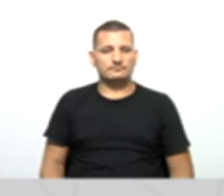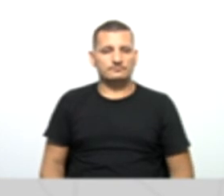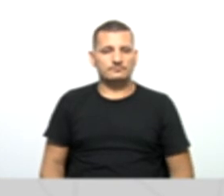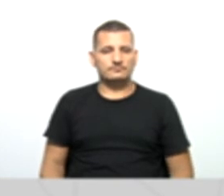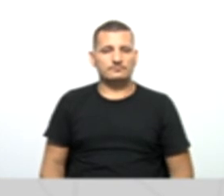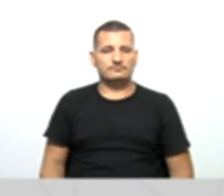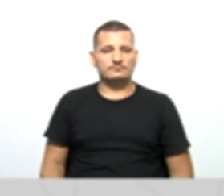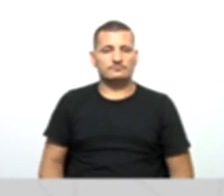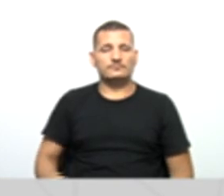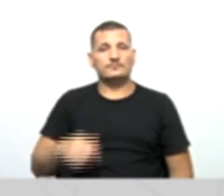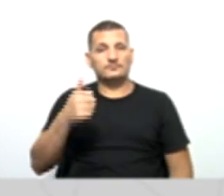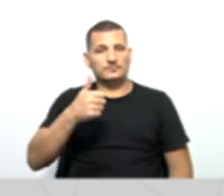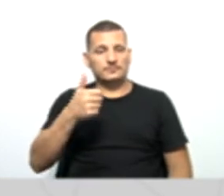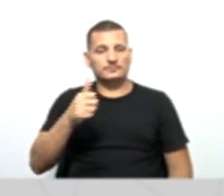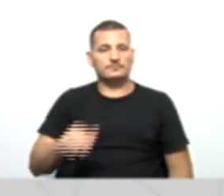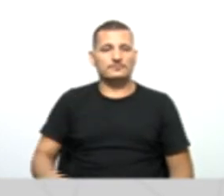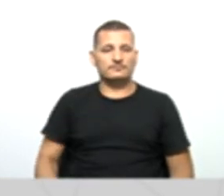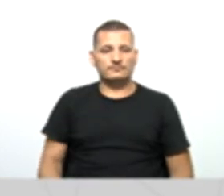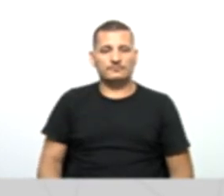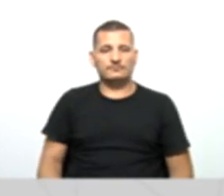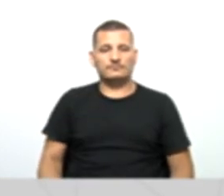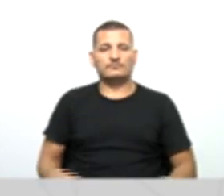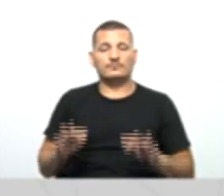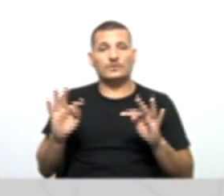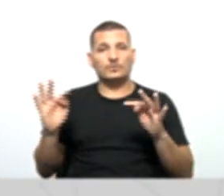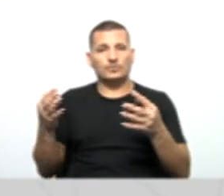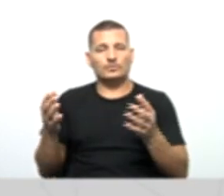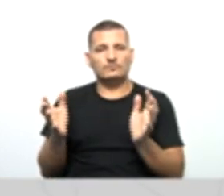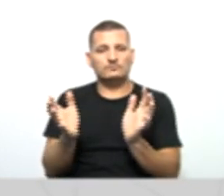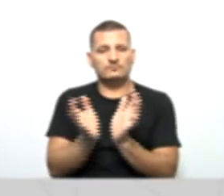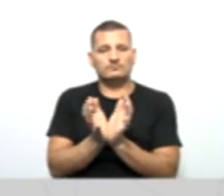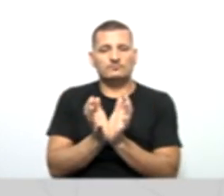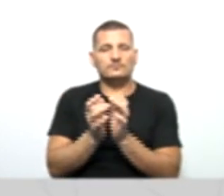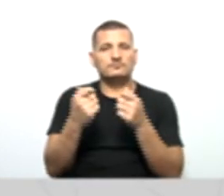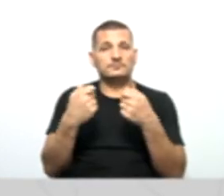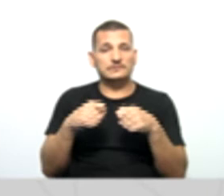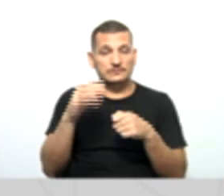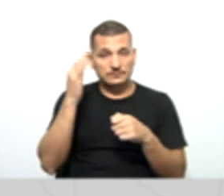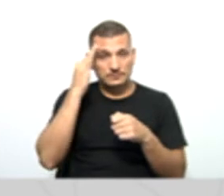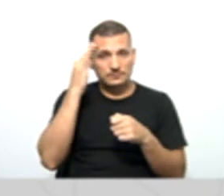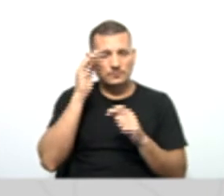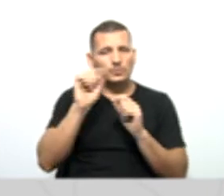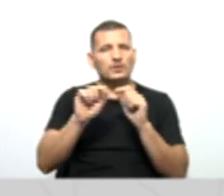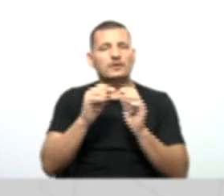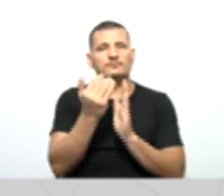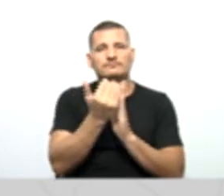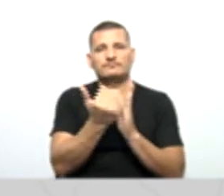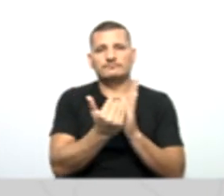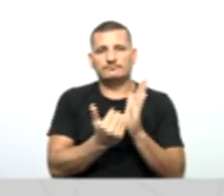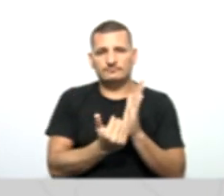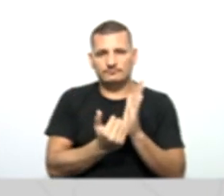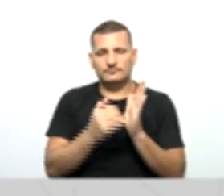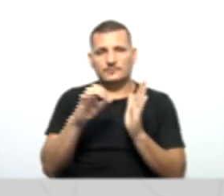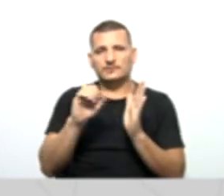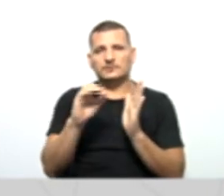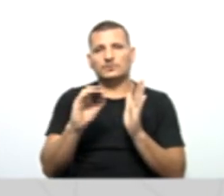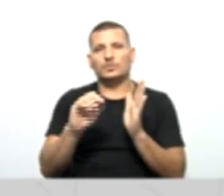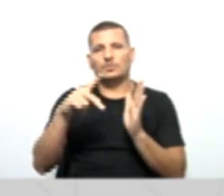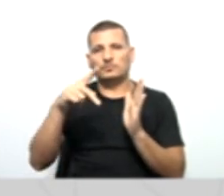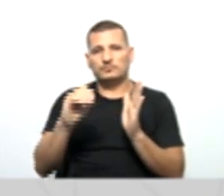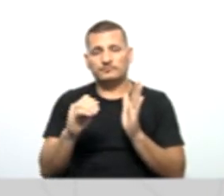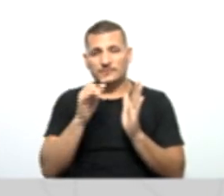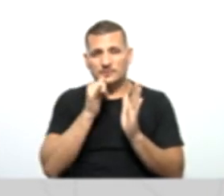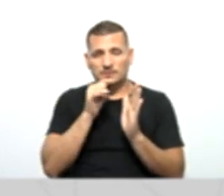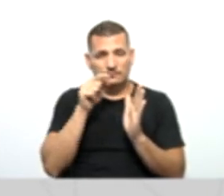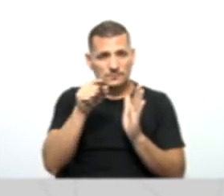A primeira atividade é, toda a equipe tem que entender o que é um escopo. Tá? Se você ou a equipe do